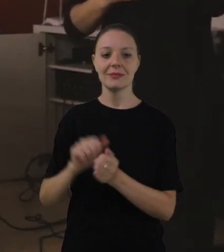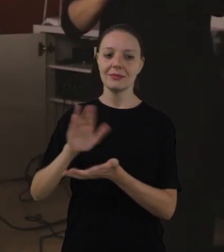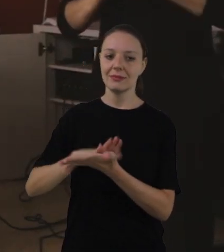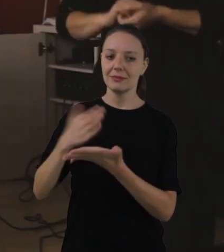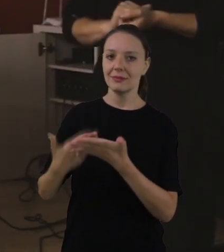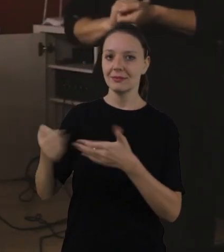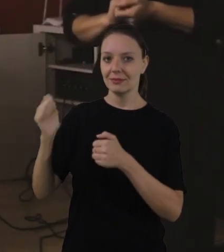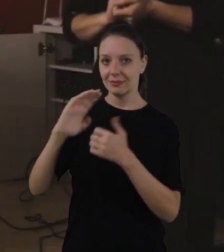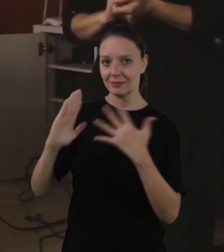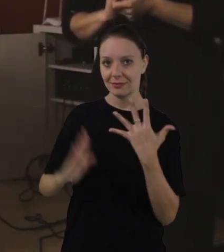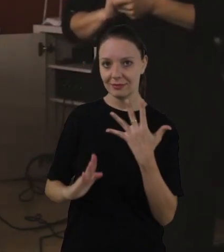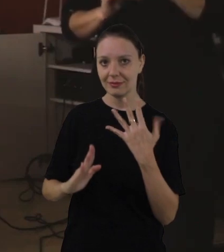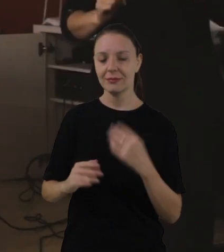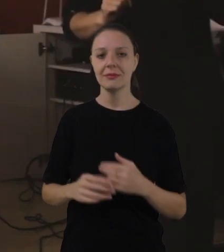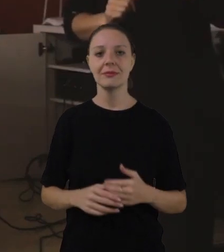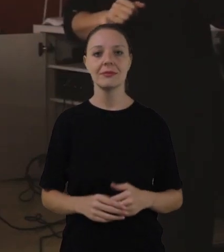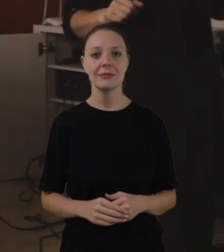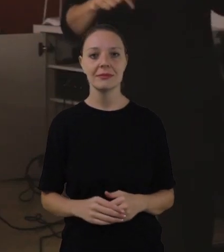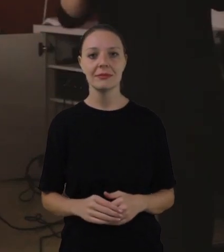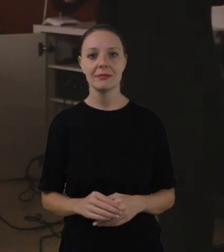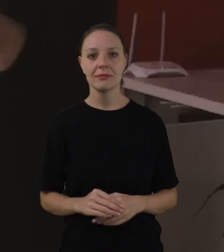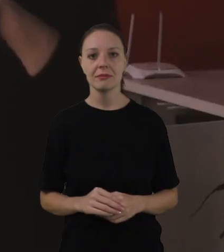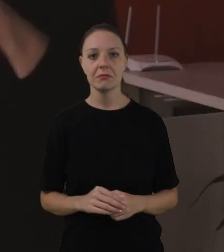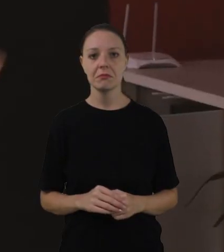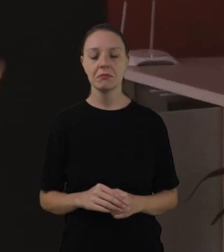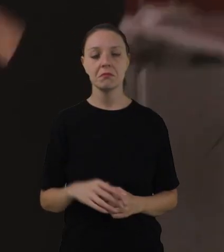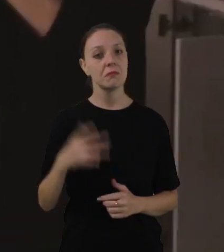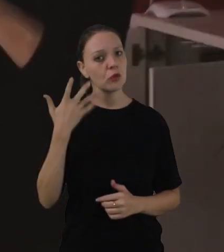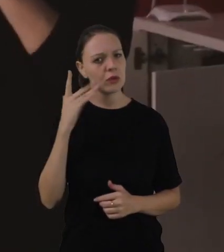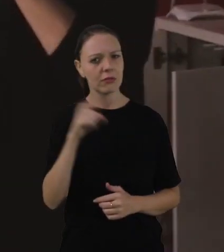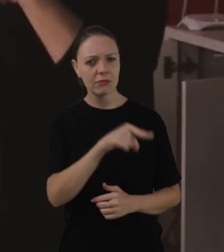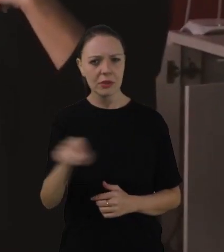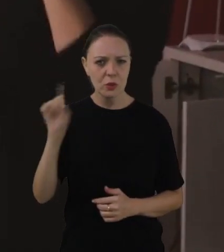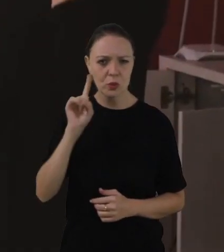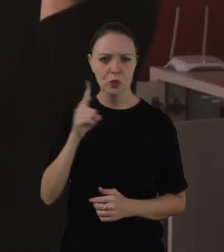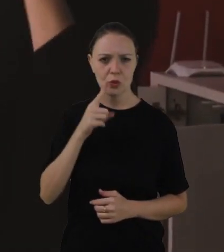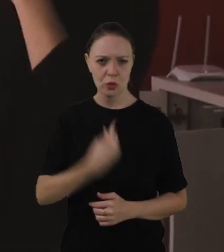né? Não sei se tem aqui na sala alguém que com dificuldade auditiva.